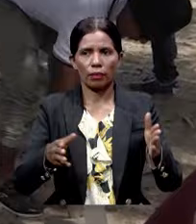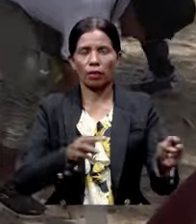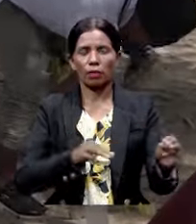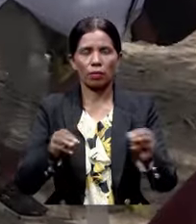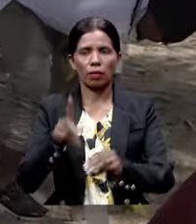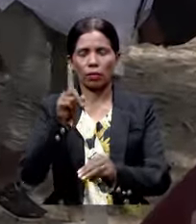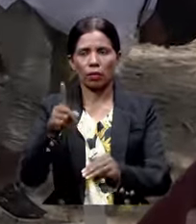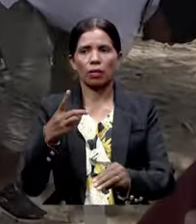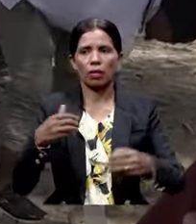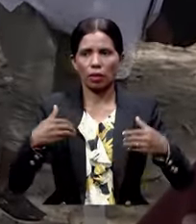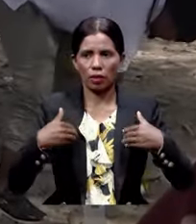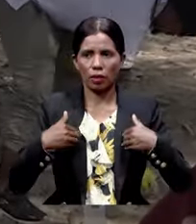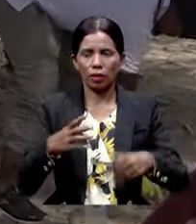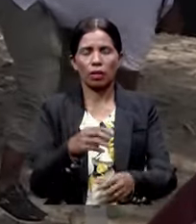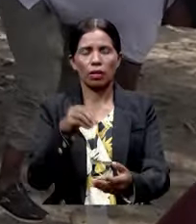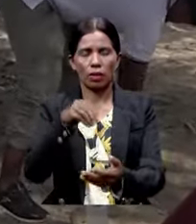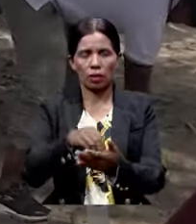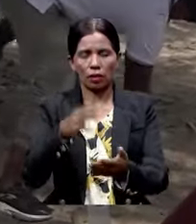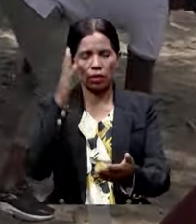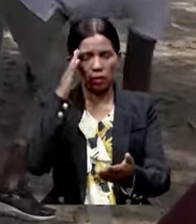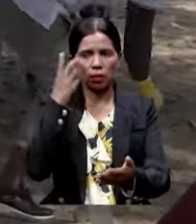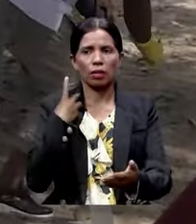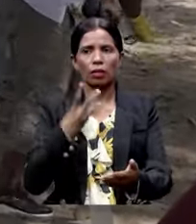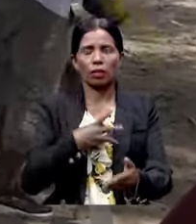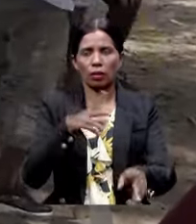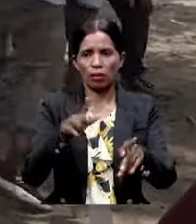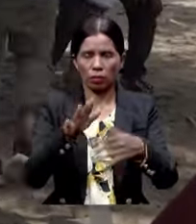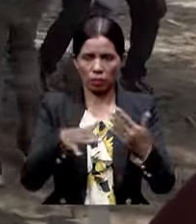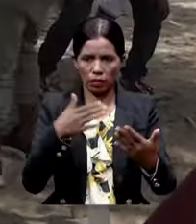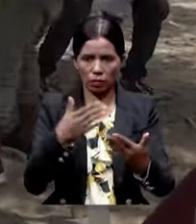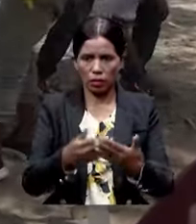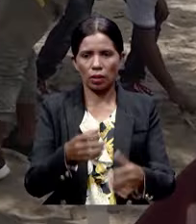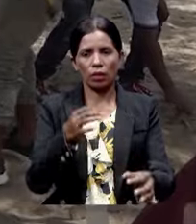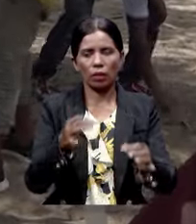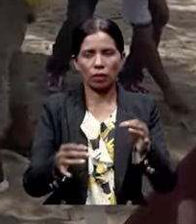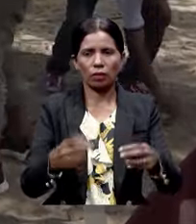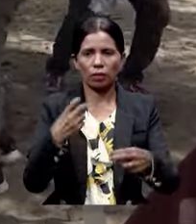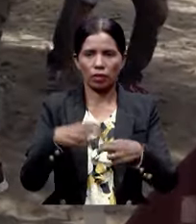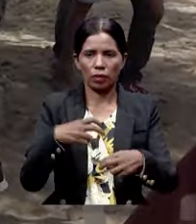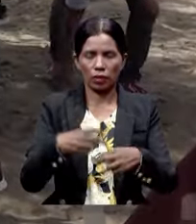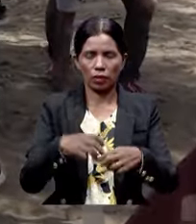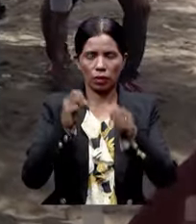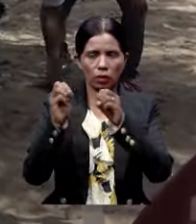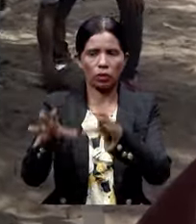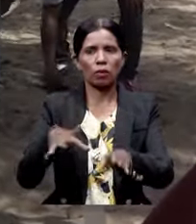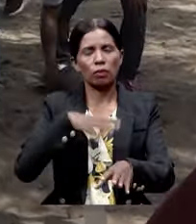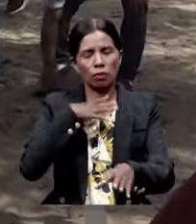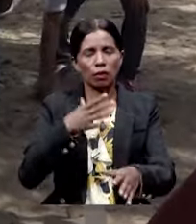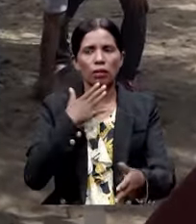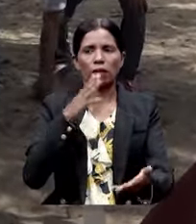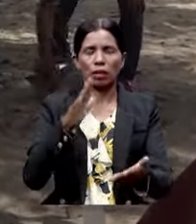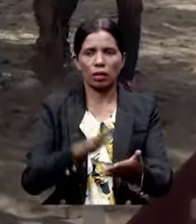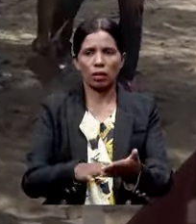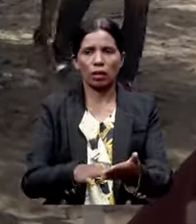ira nebe ia cria consciência e aí tenia comunidade carico impacto soy foer ladiak